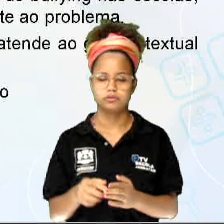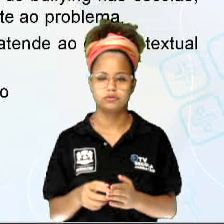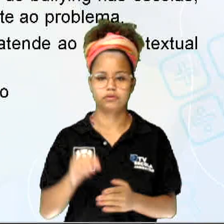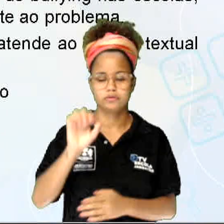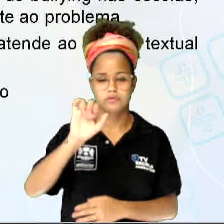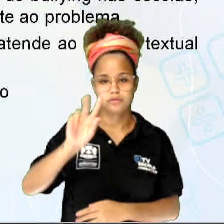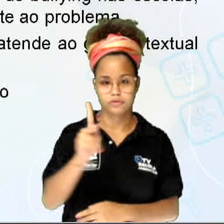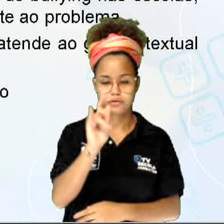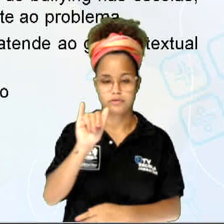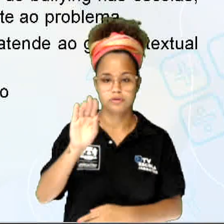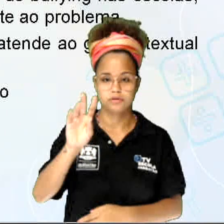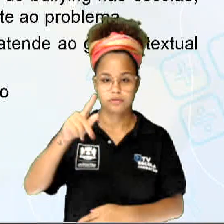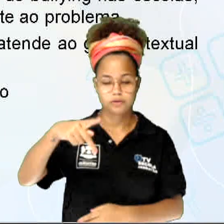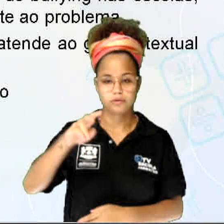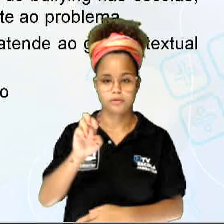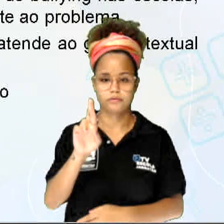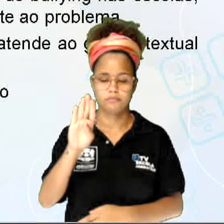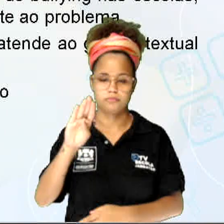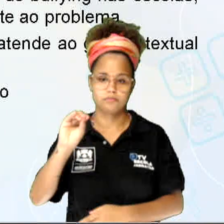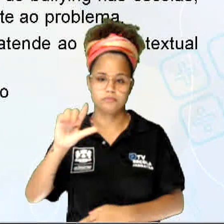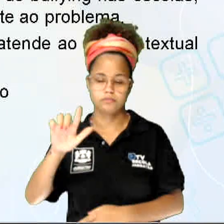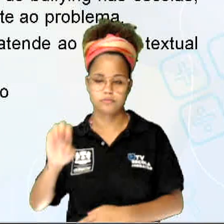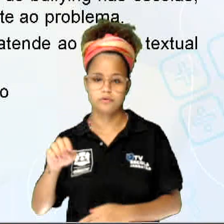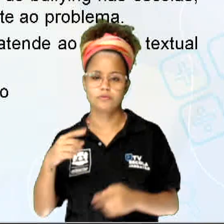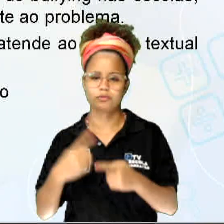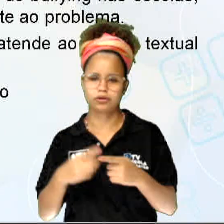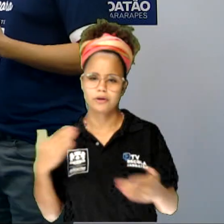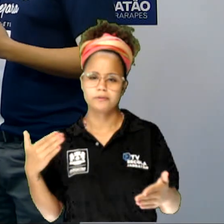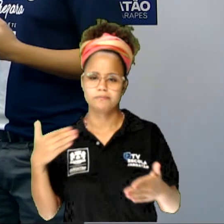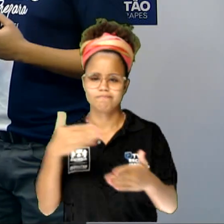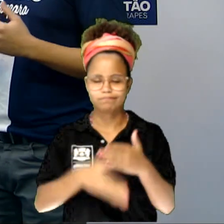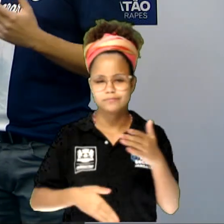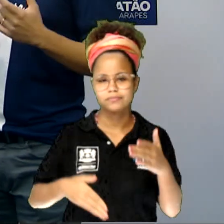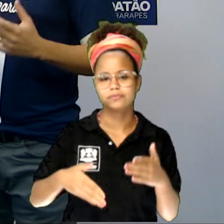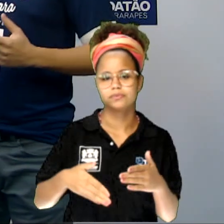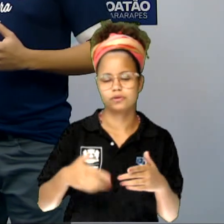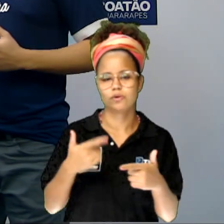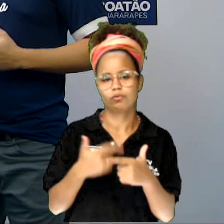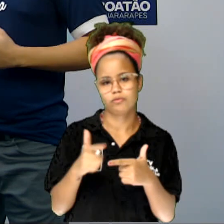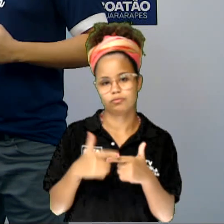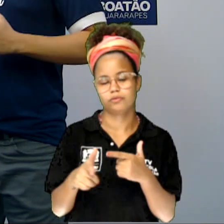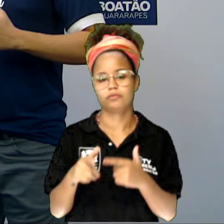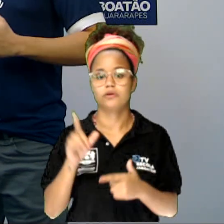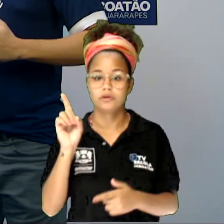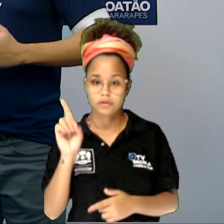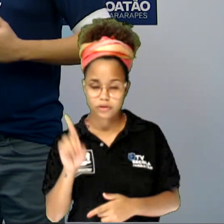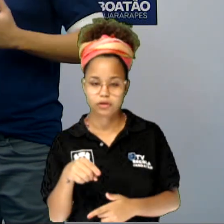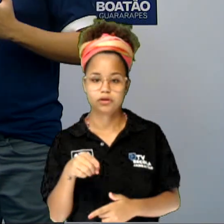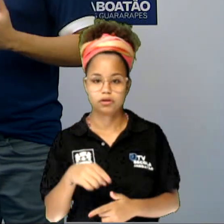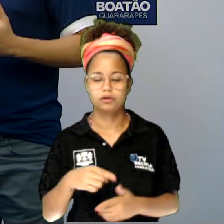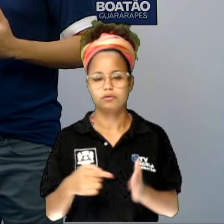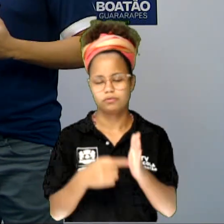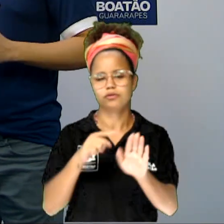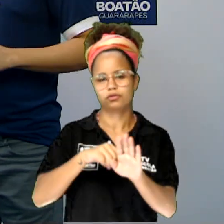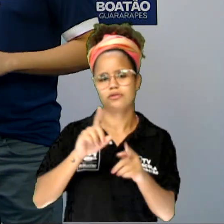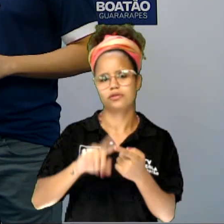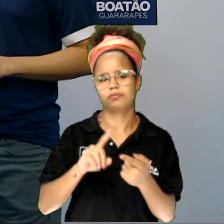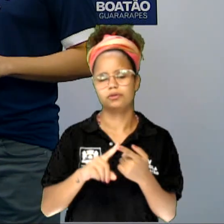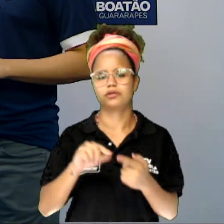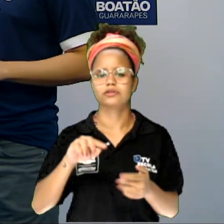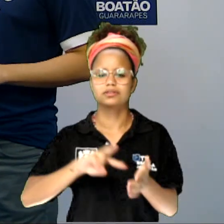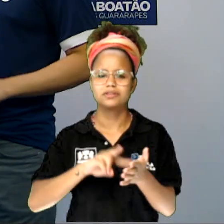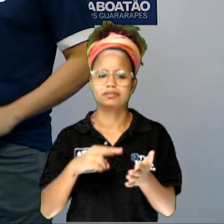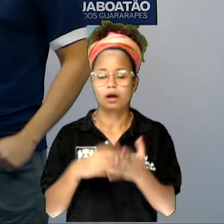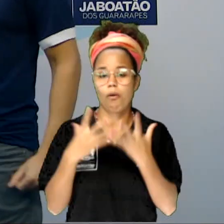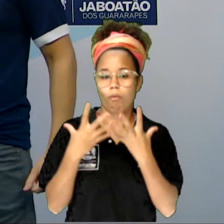atividades de combate ao problema. Eita, pessoal, de novo, hipérbole é uma figura de linguagem, diz respeito a um certo exagero. Além